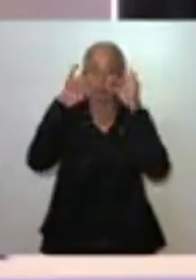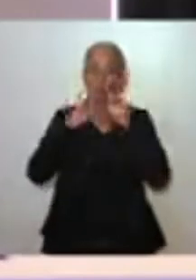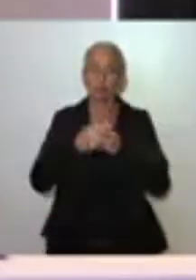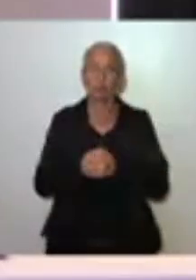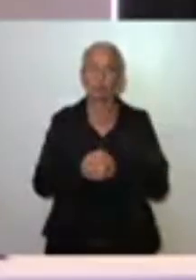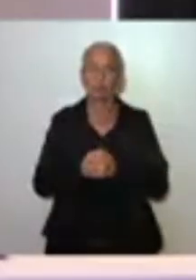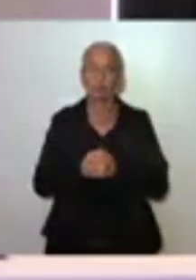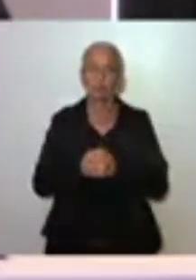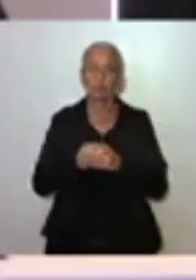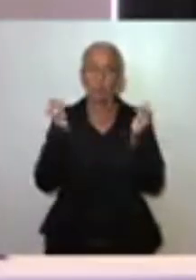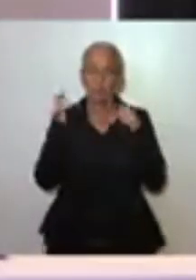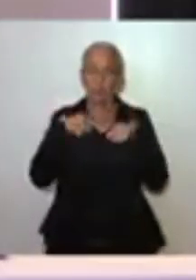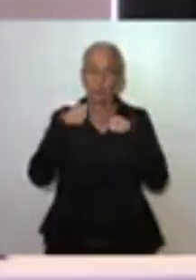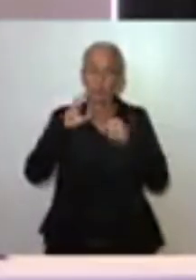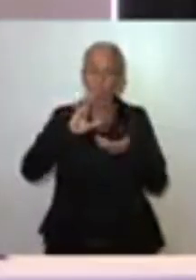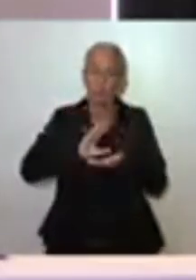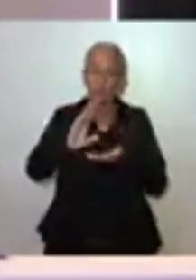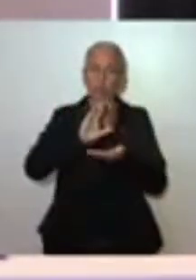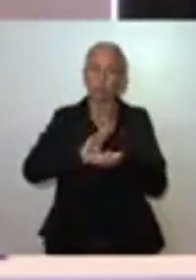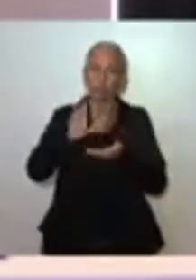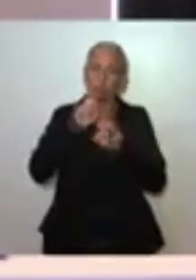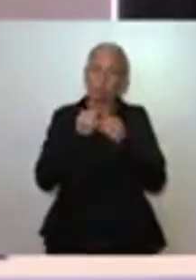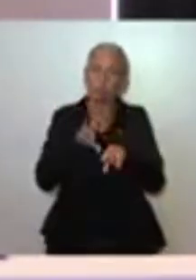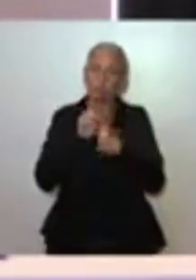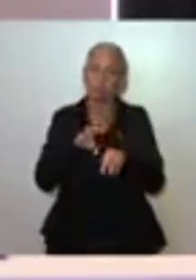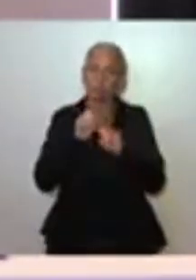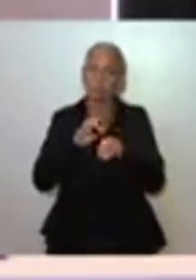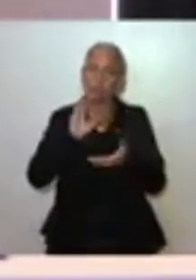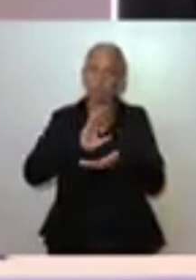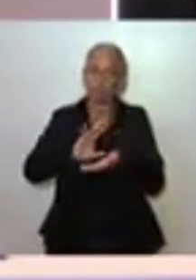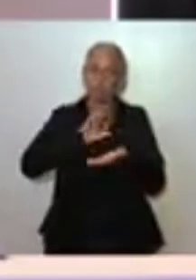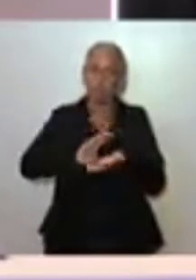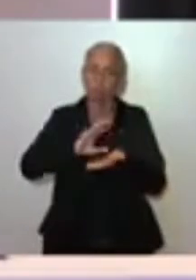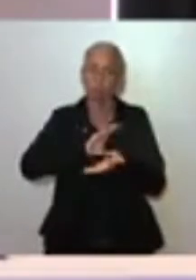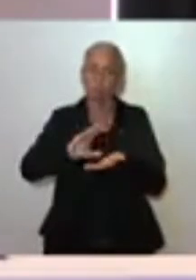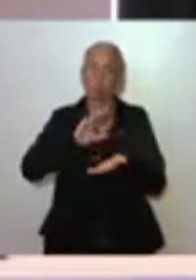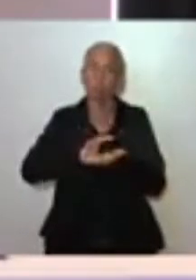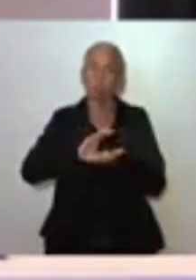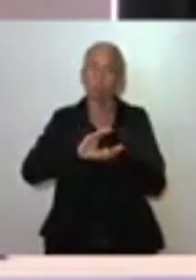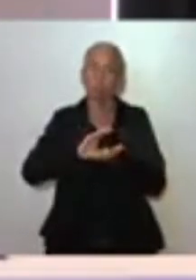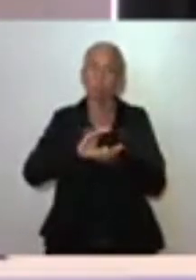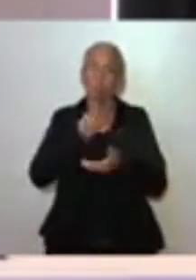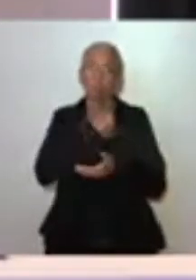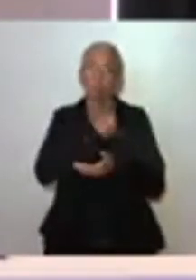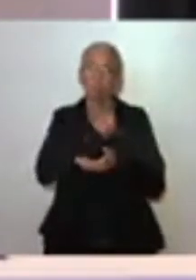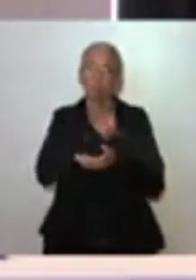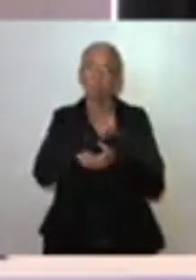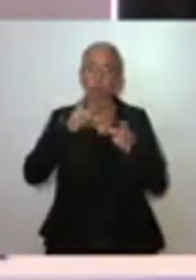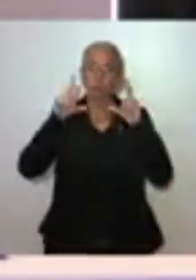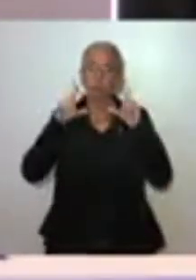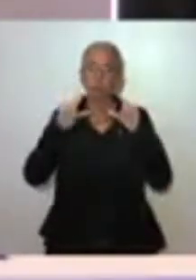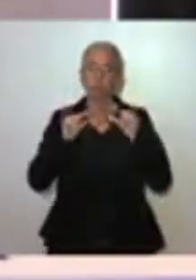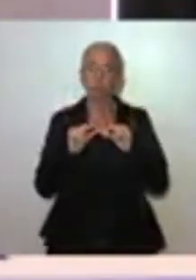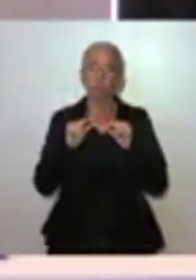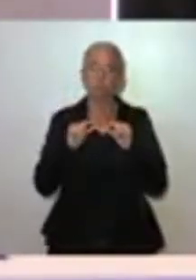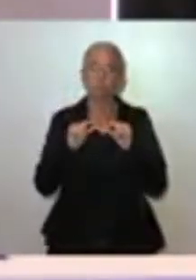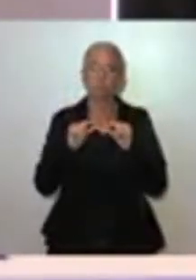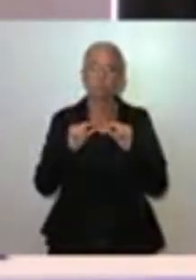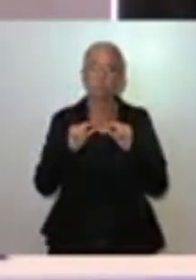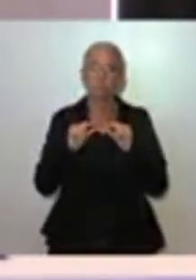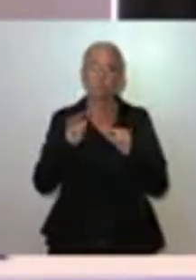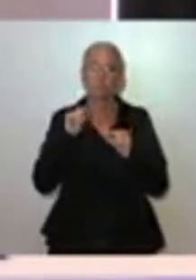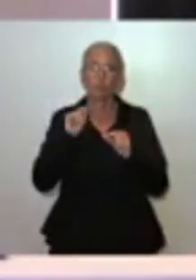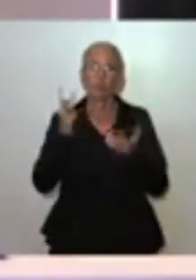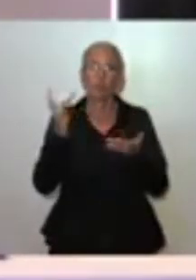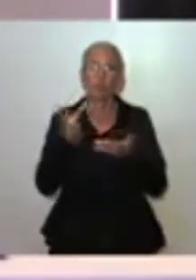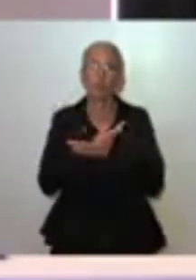portanto nós temos que investir no máximo de escolaridade para o máximo para o maior número possível de pessoas Acho que é dessa forma que é